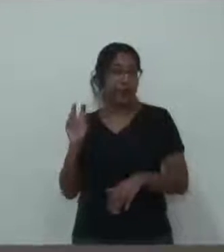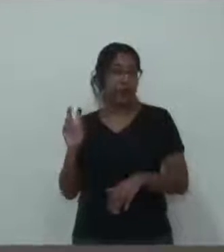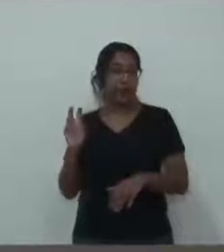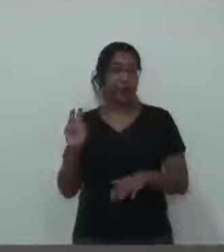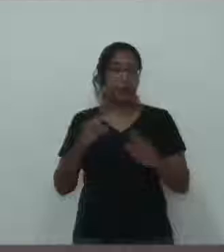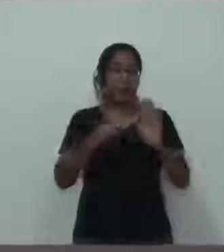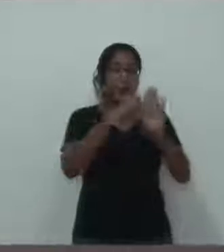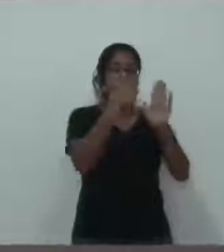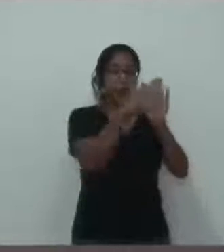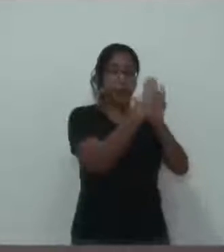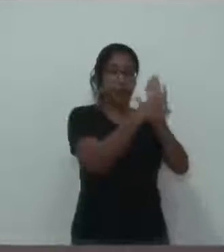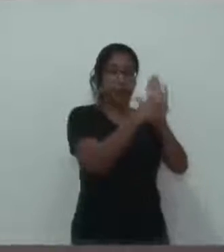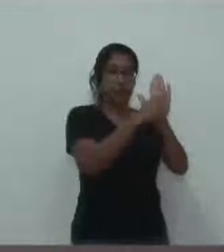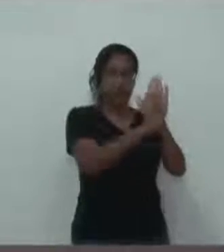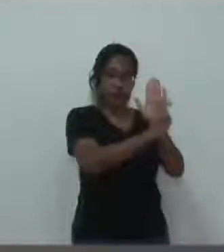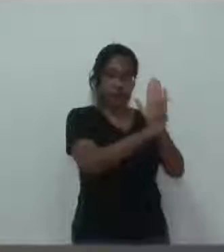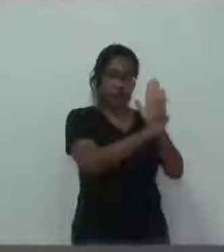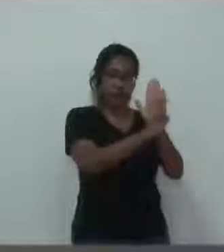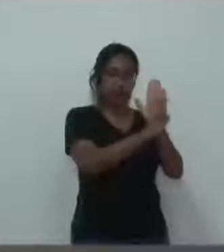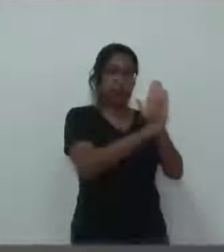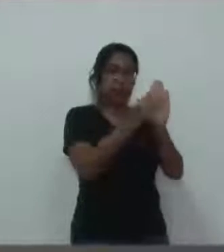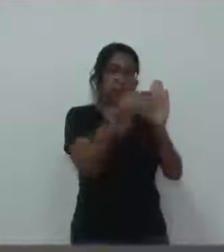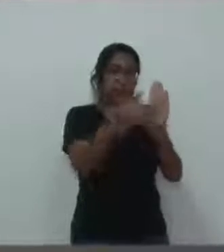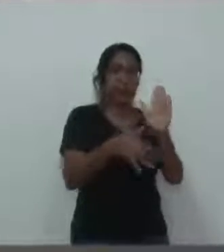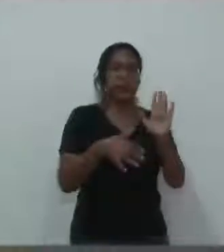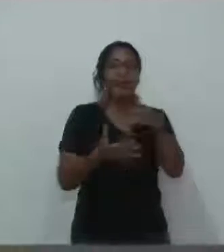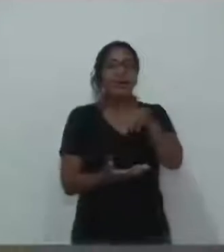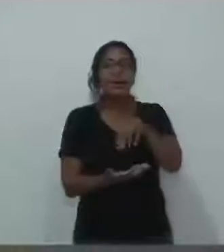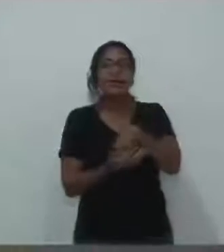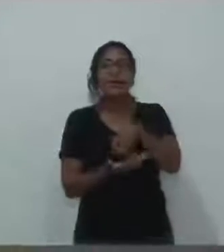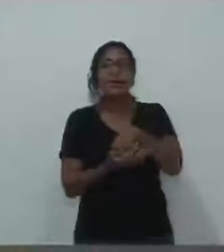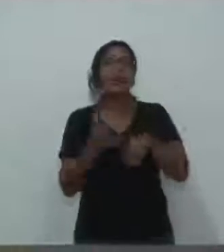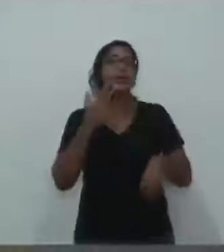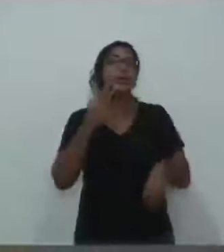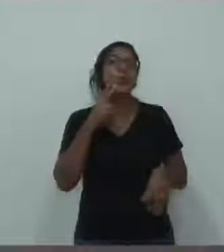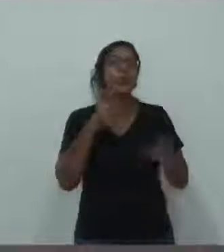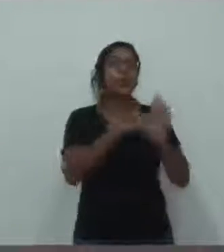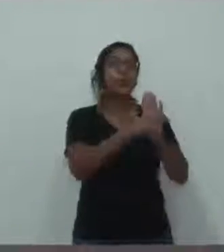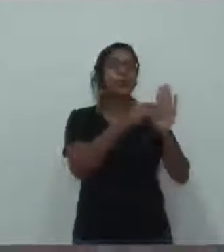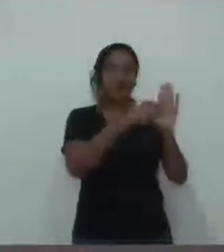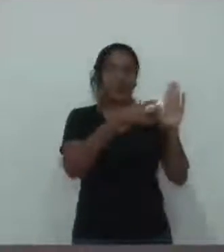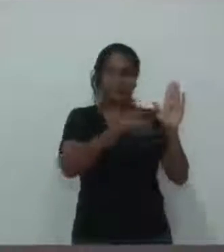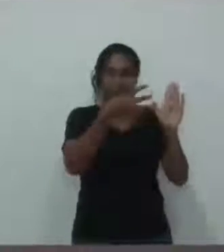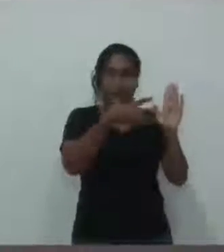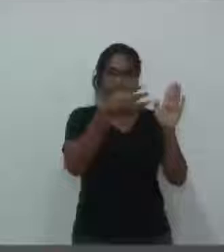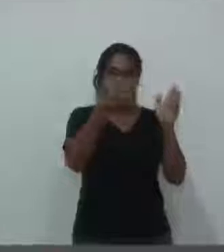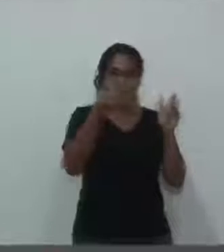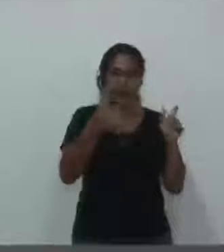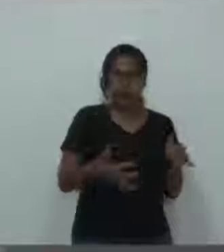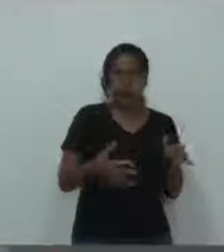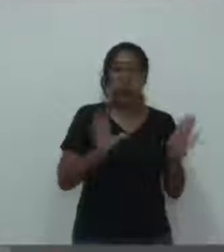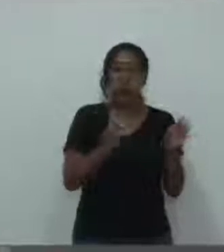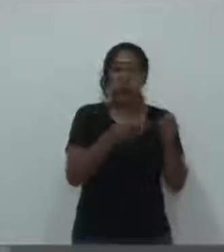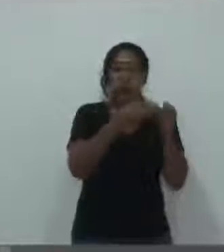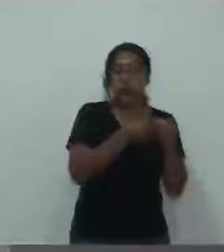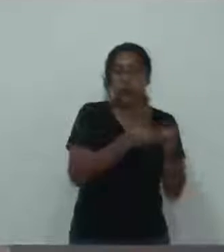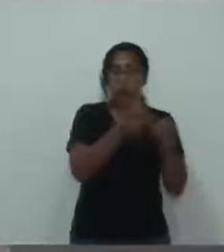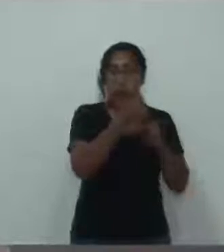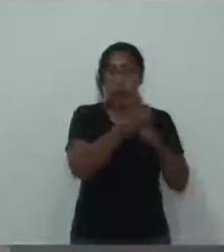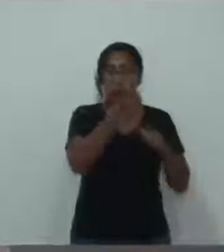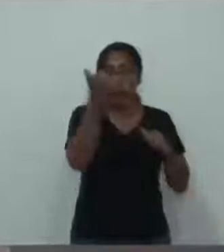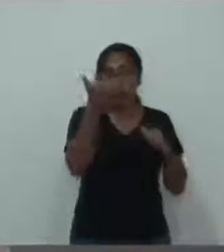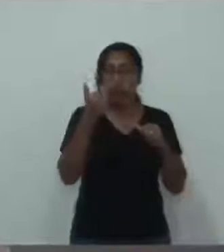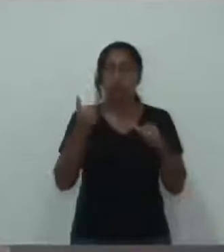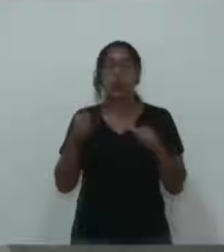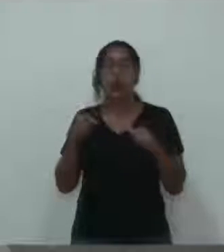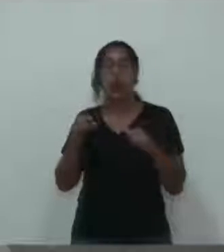onde se trata da reestruturação do Centro de Vinhedo, no inciso 4º, existe lá a criação de comissão representada por corpo técnico